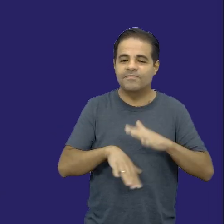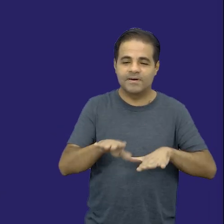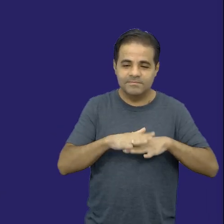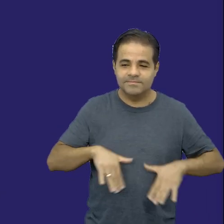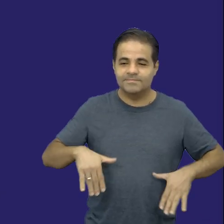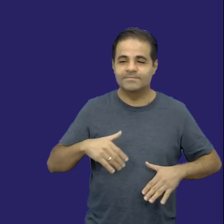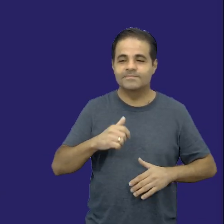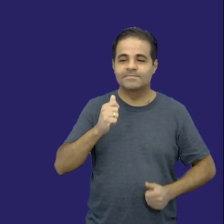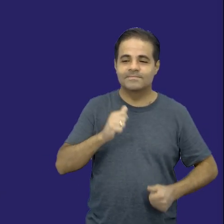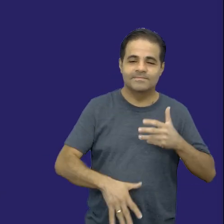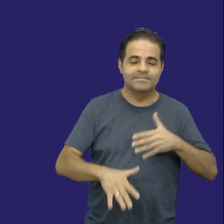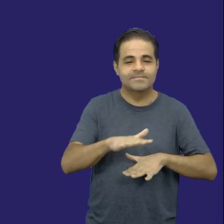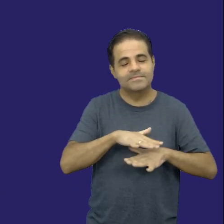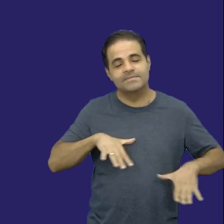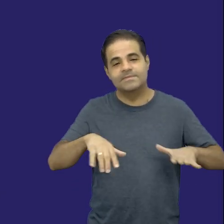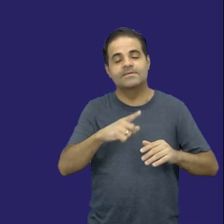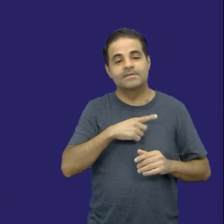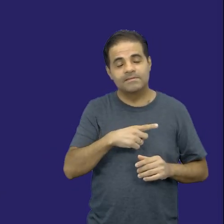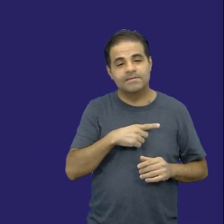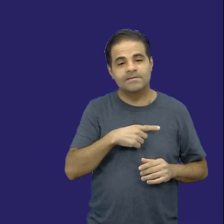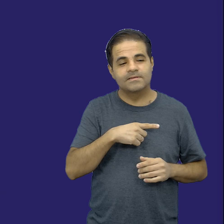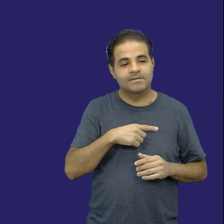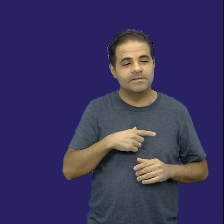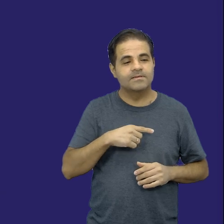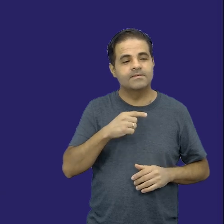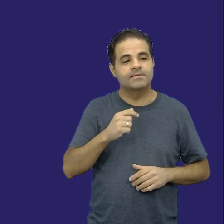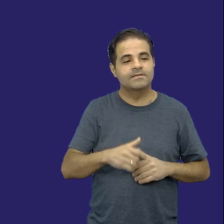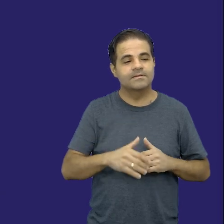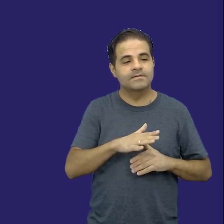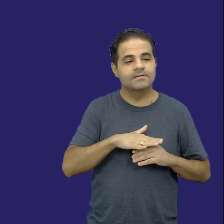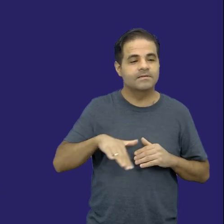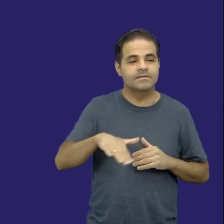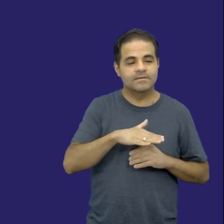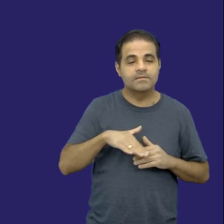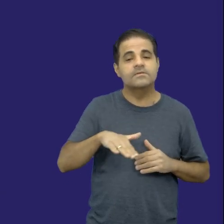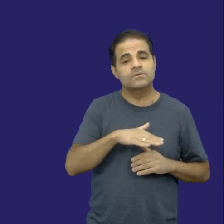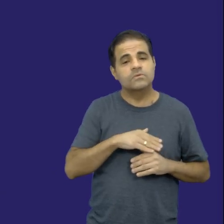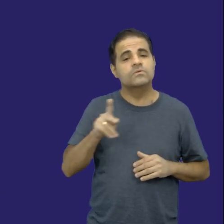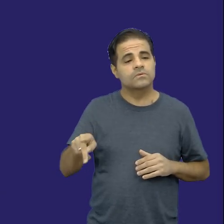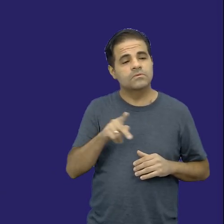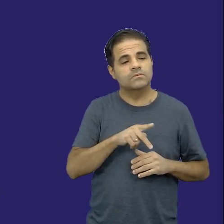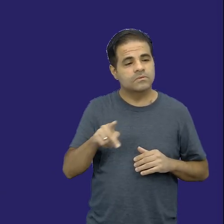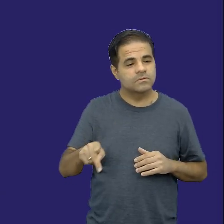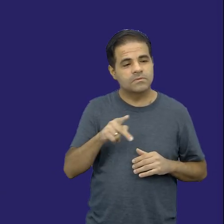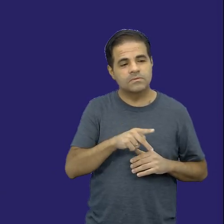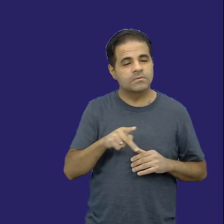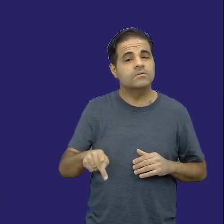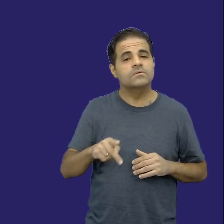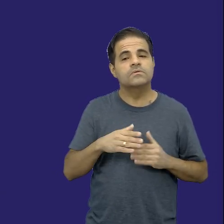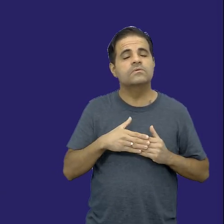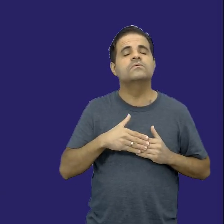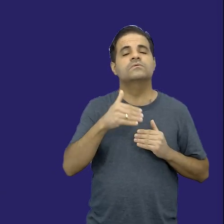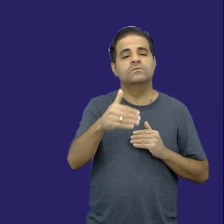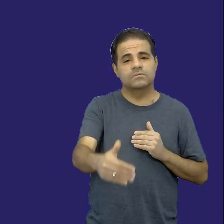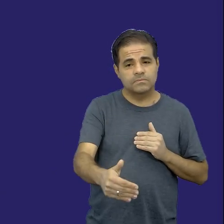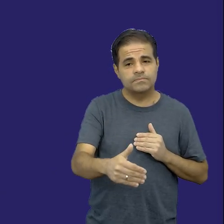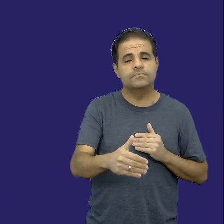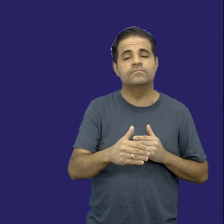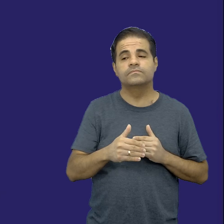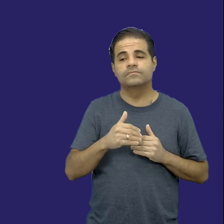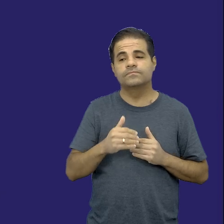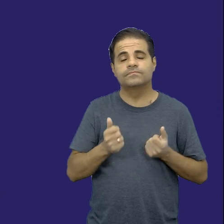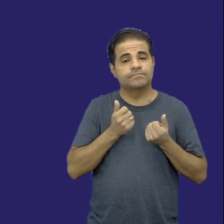Isso não quer dizer que a gente desconsidera a possibilidade desse mesmo professor que não